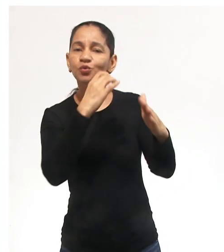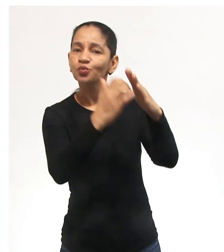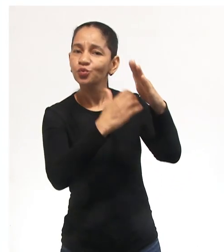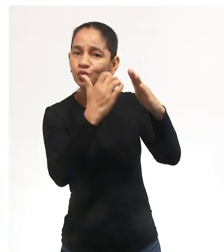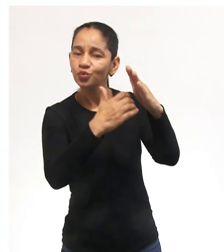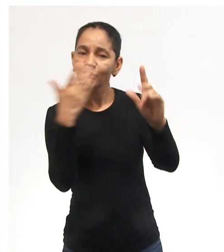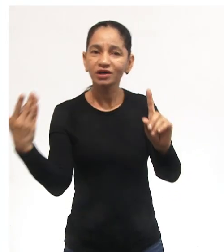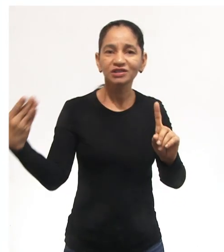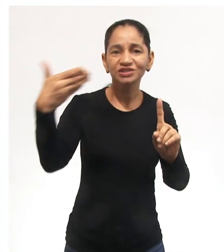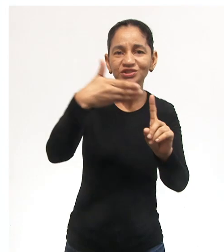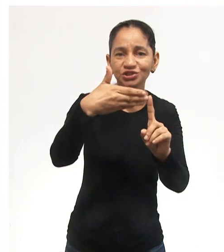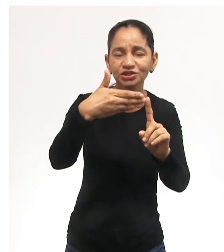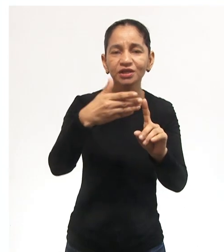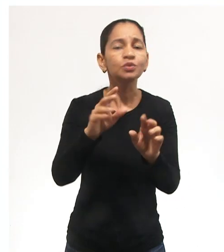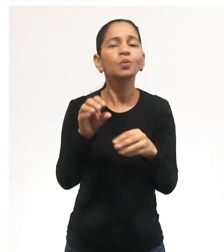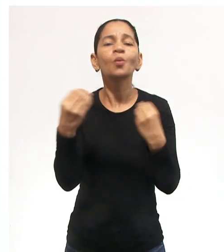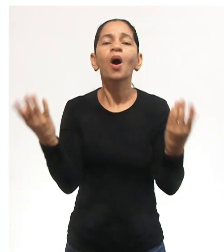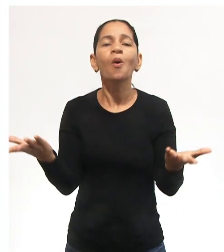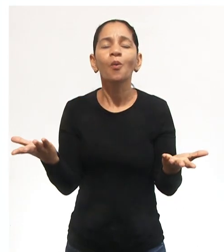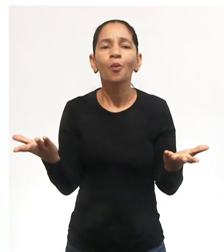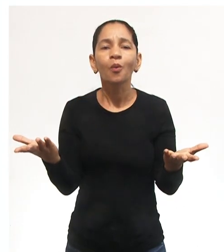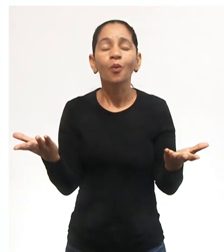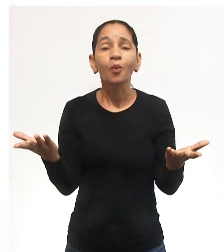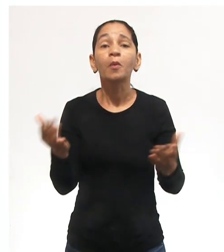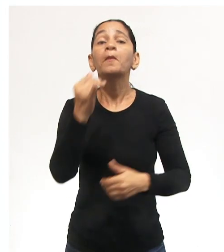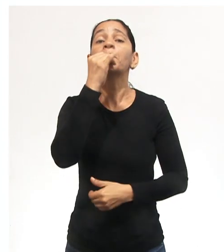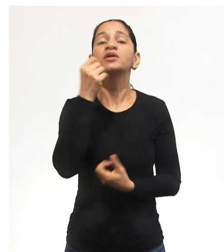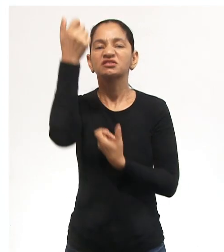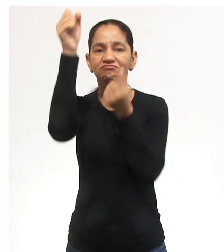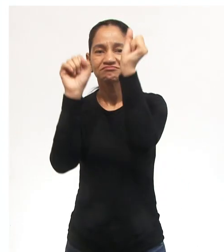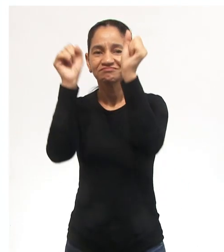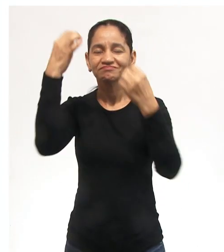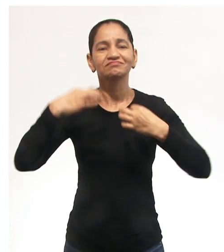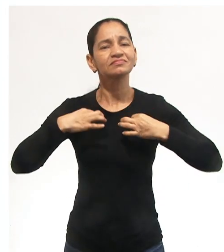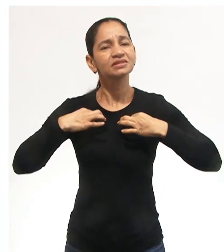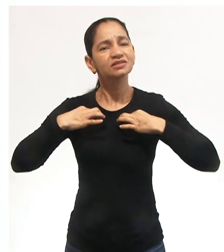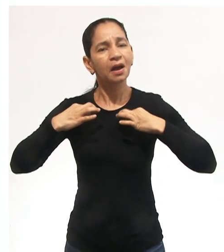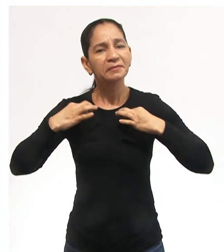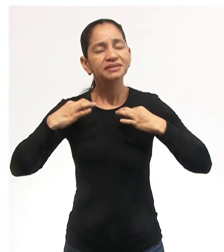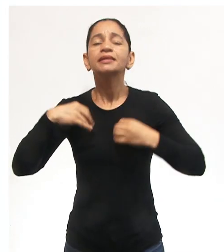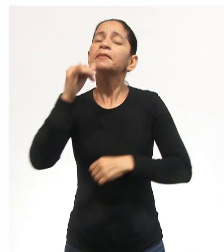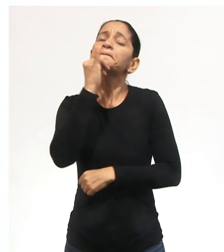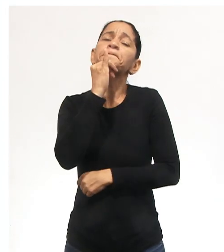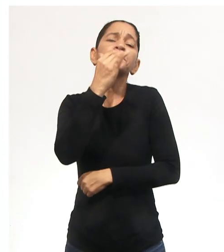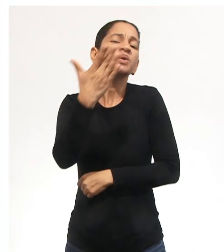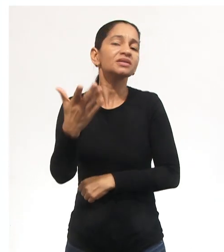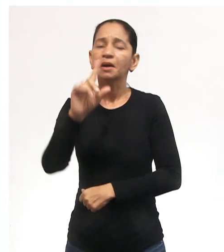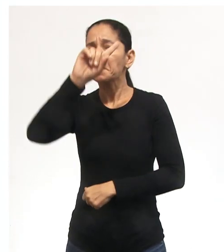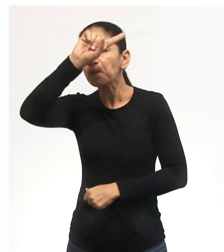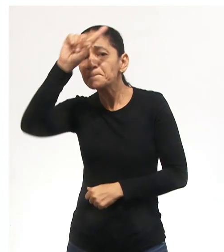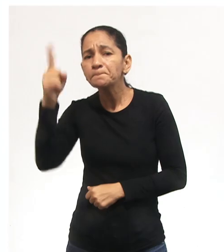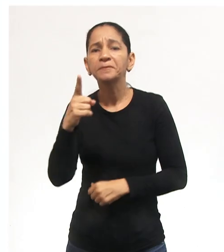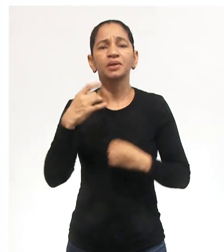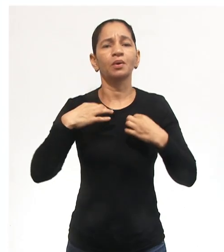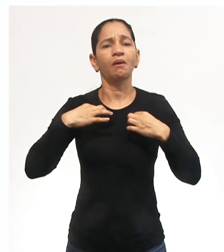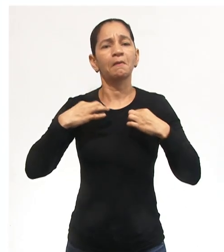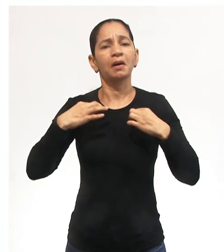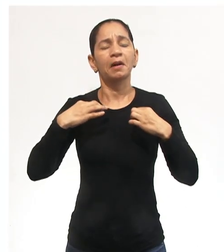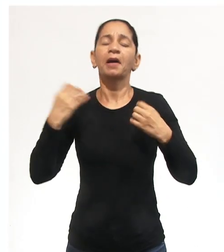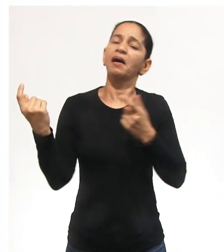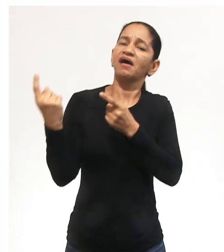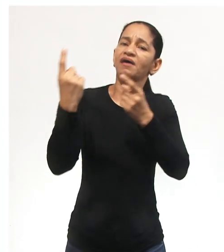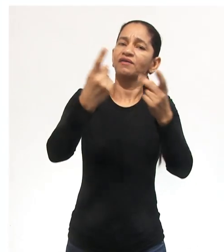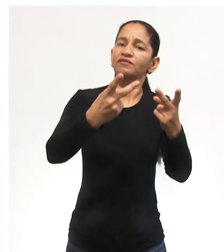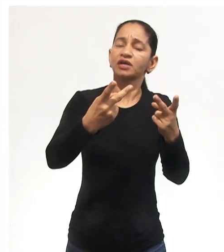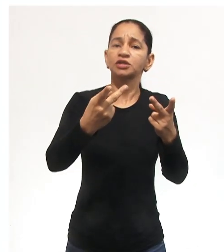venda de empresa para empresa. Uma fábrica de camisetas, por exemplo, ela vende 1000 unidades para uma loja